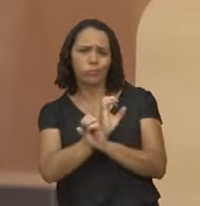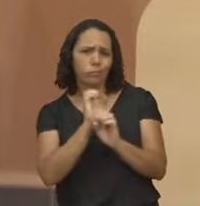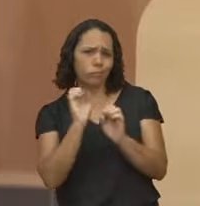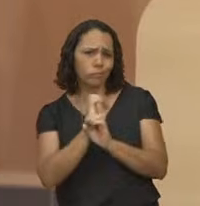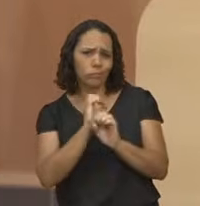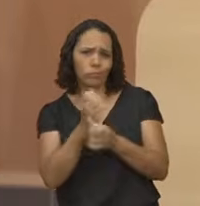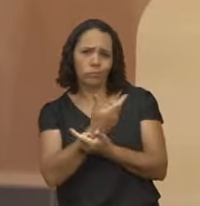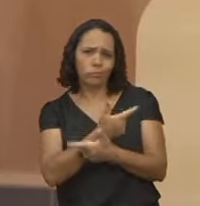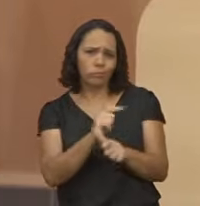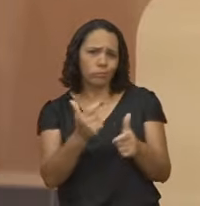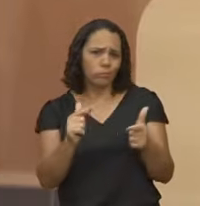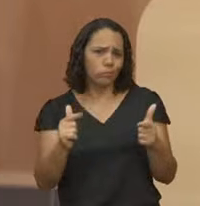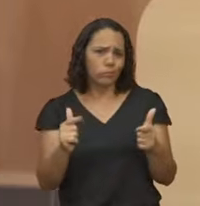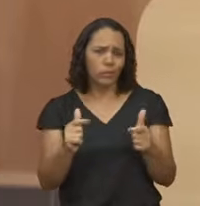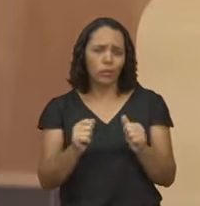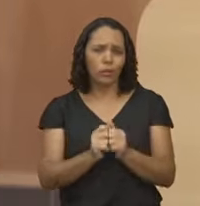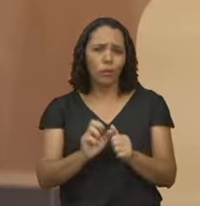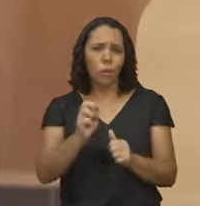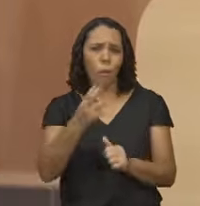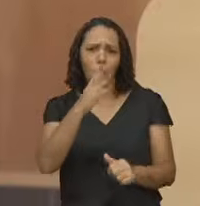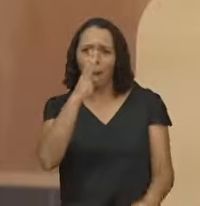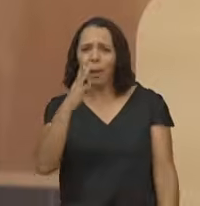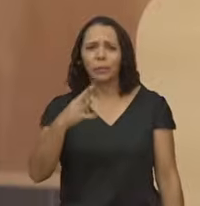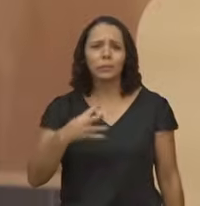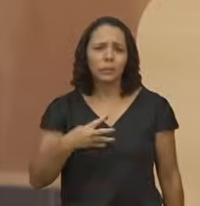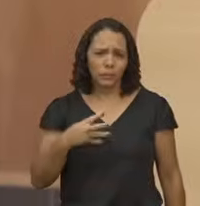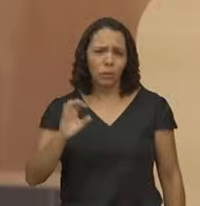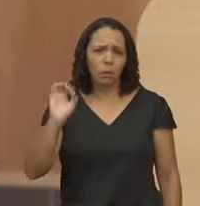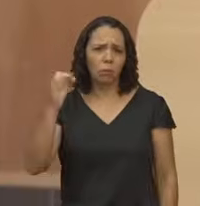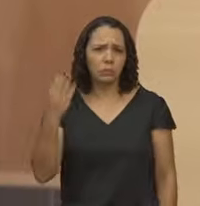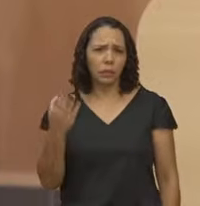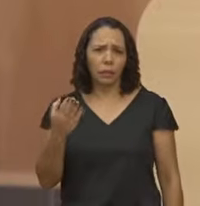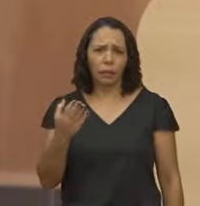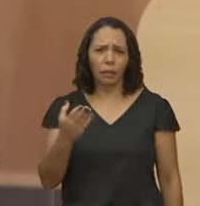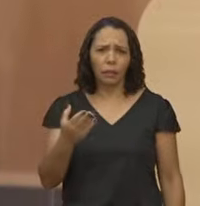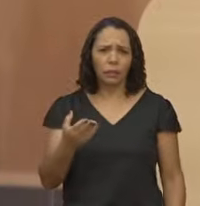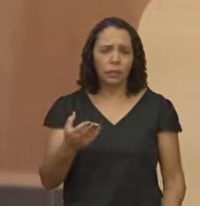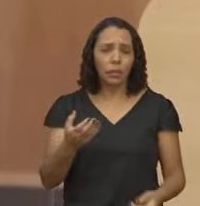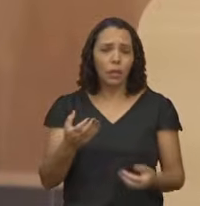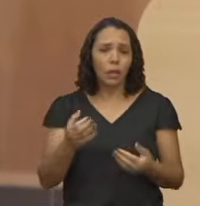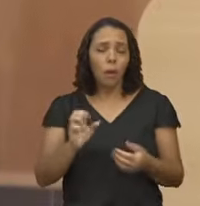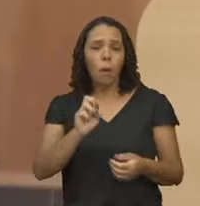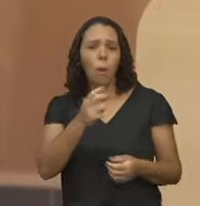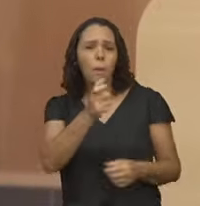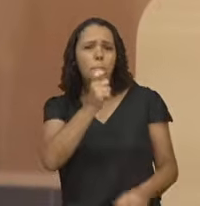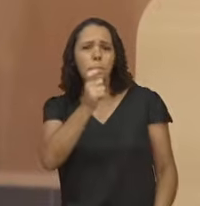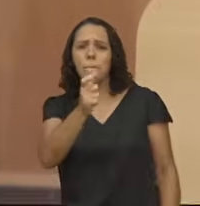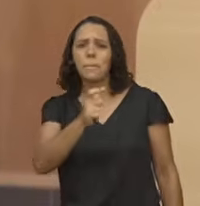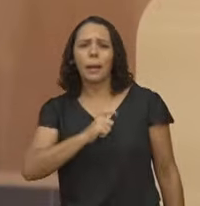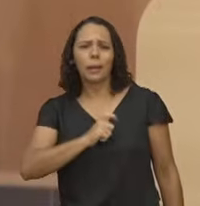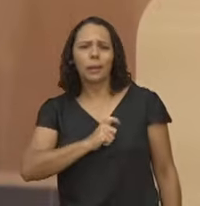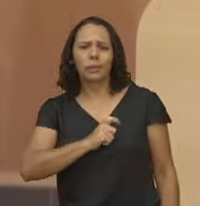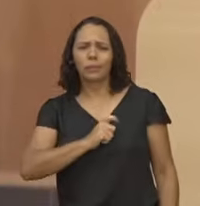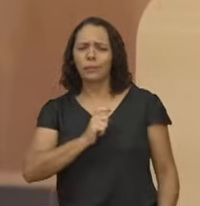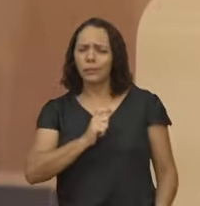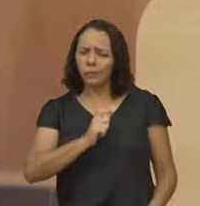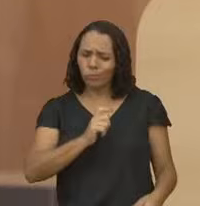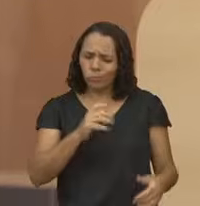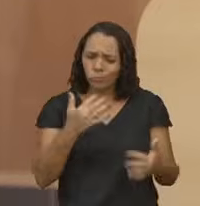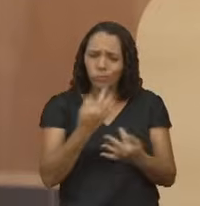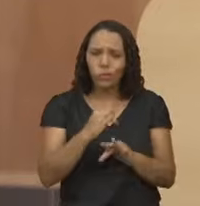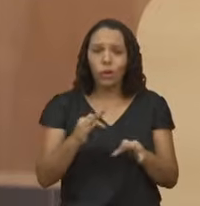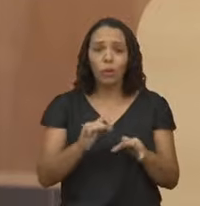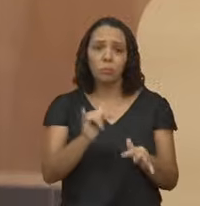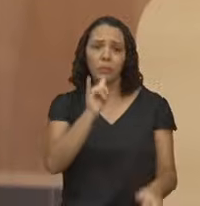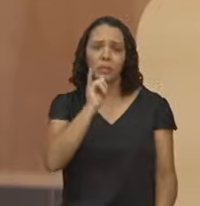muito nesse processo. Coisas do tipo, você é jovem ainda, daqui a pouco você tem outro. Ou foi melhor assim, e se